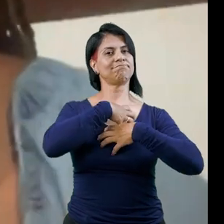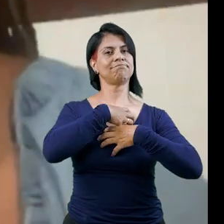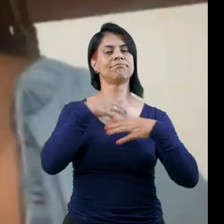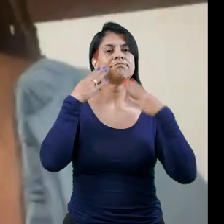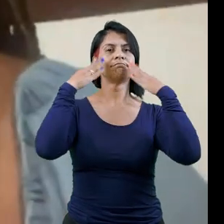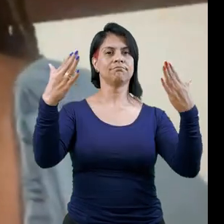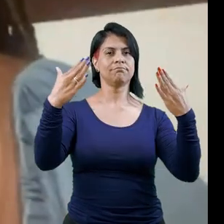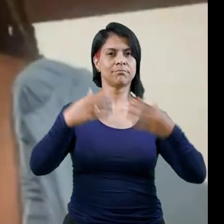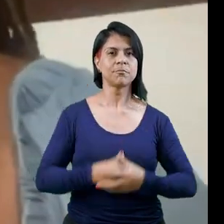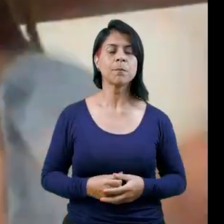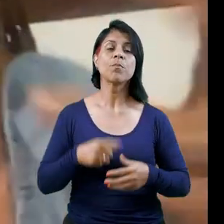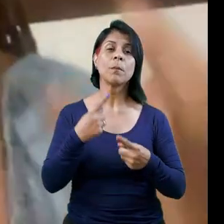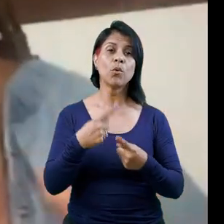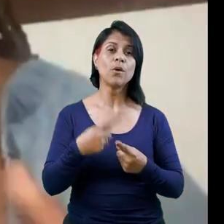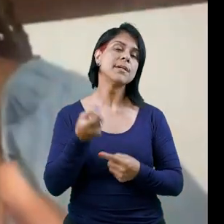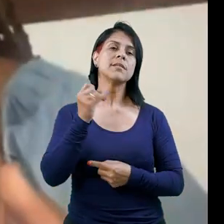ser